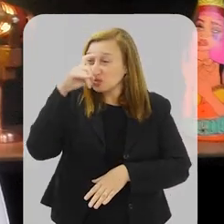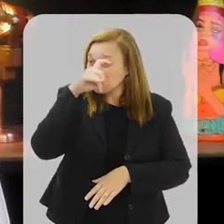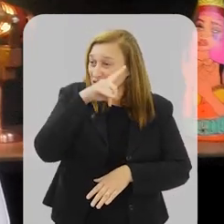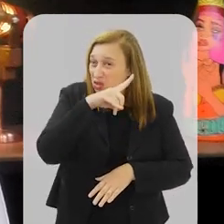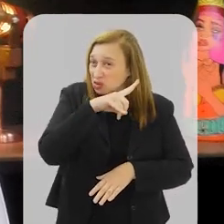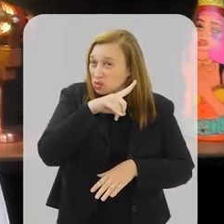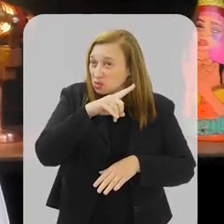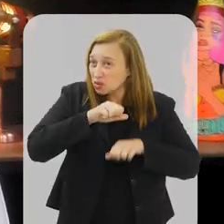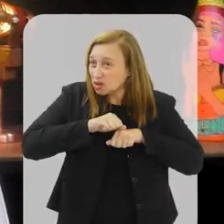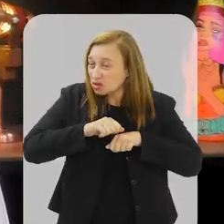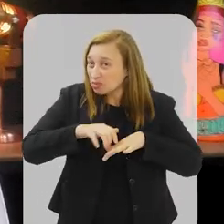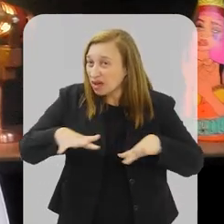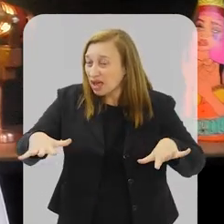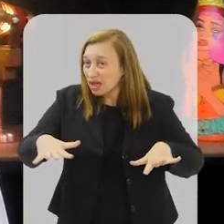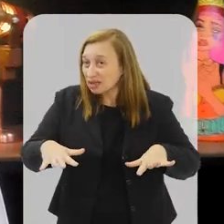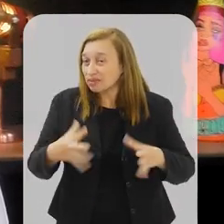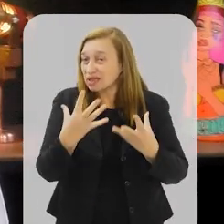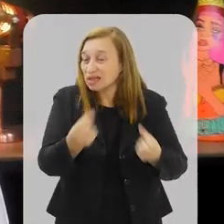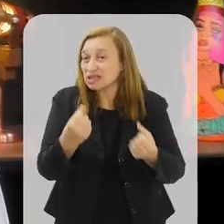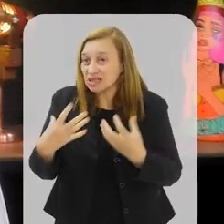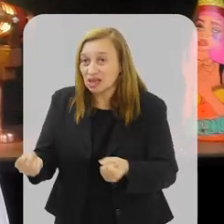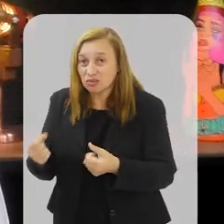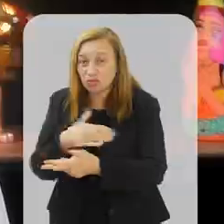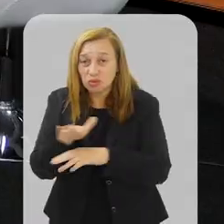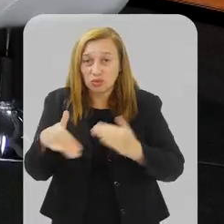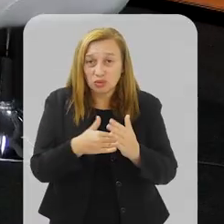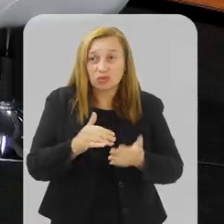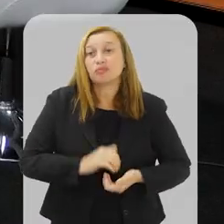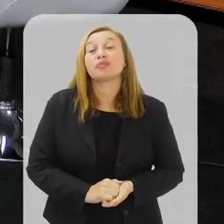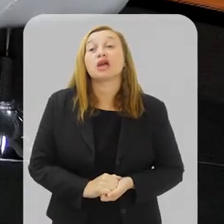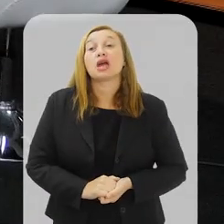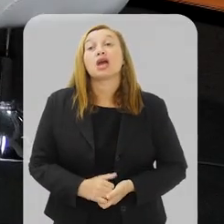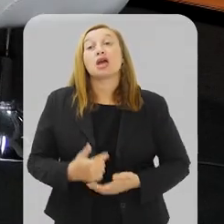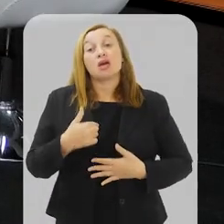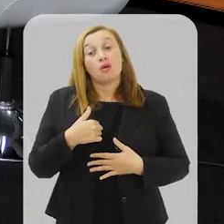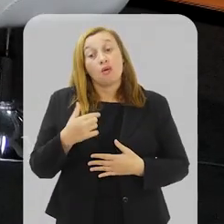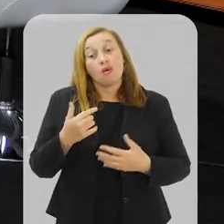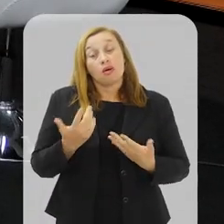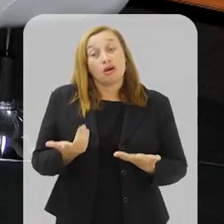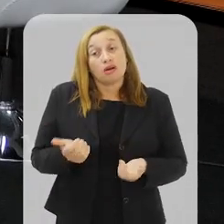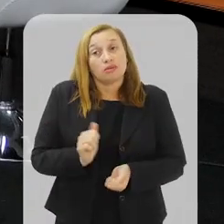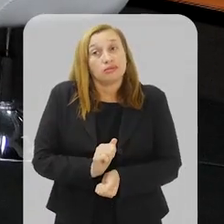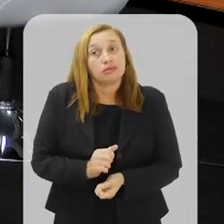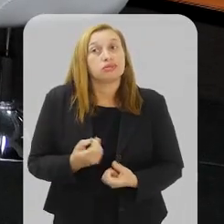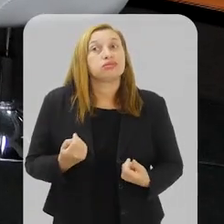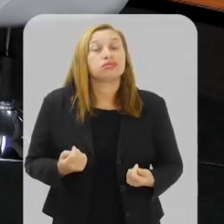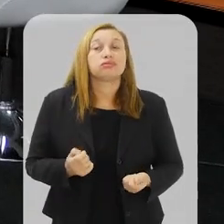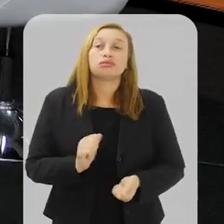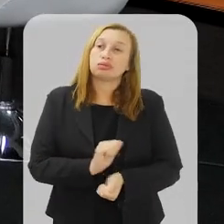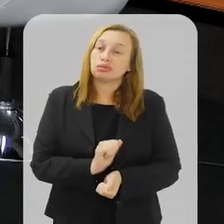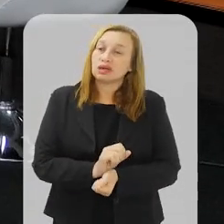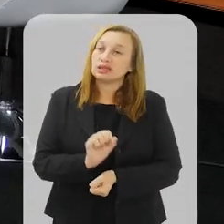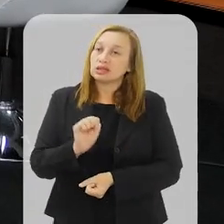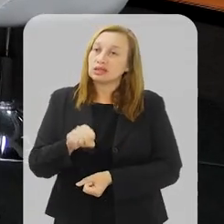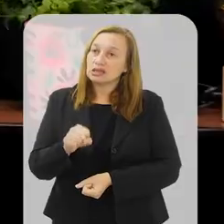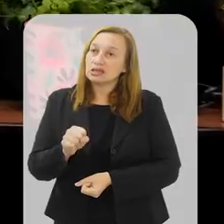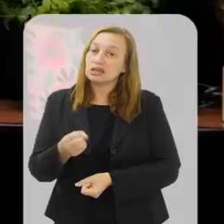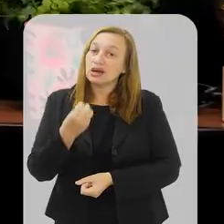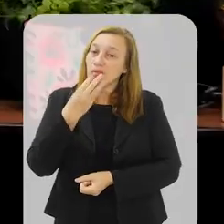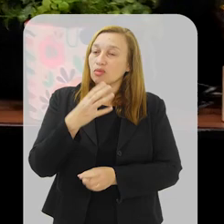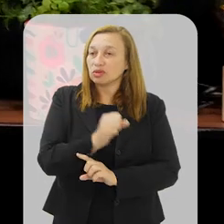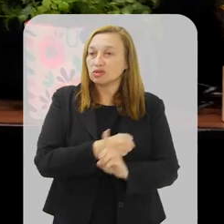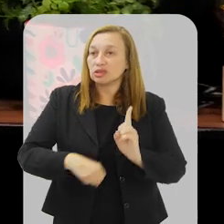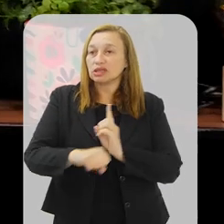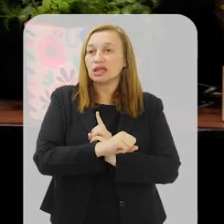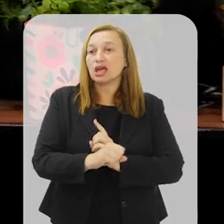vai ser cada vez mais difundido e mais aceito assim por todos Olha eu espero que sim até porque isso